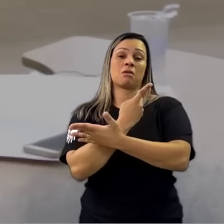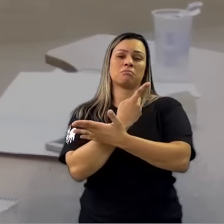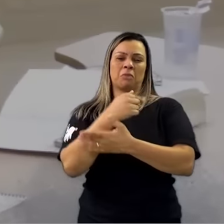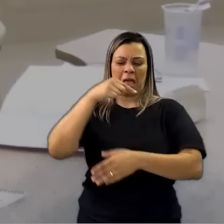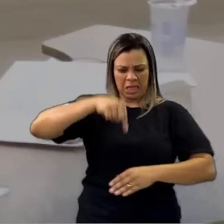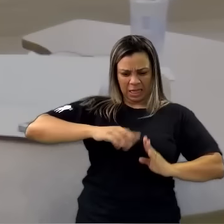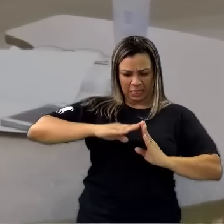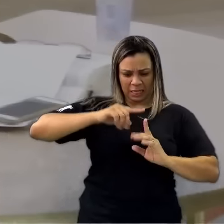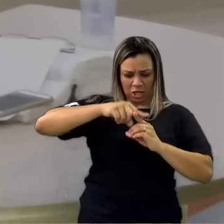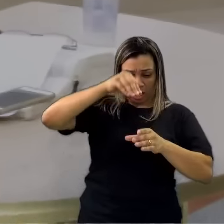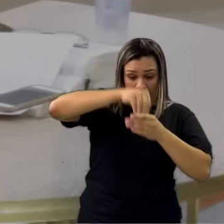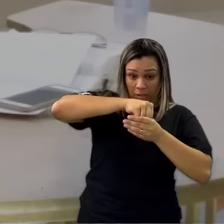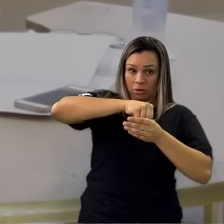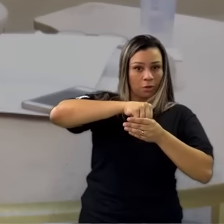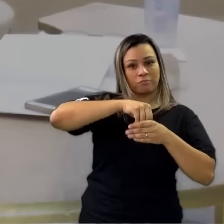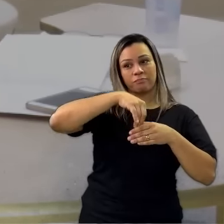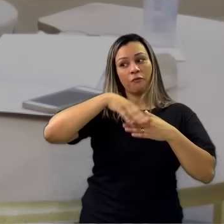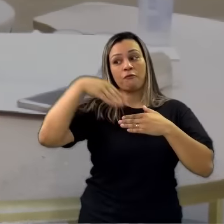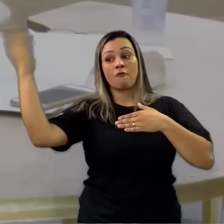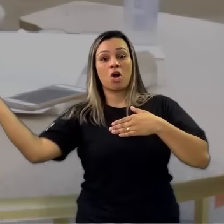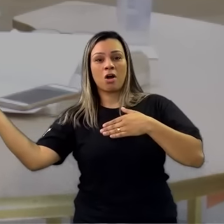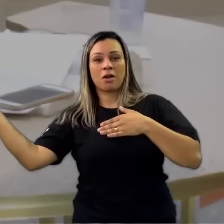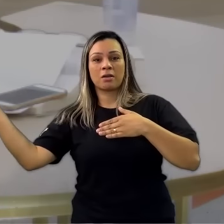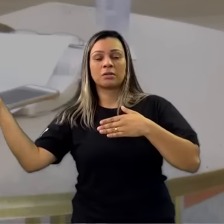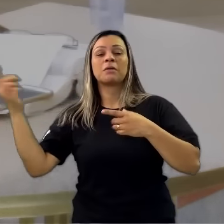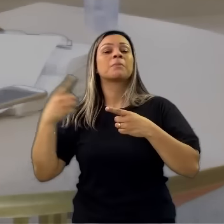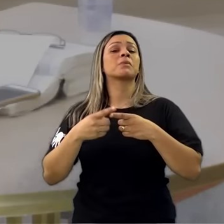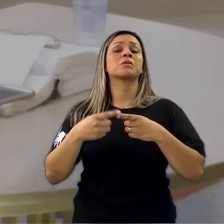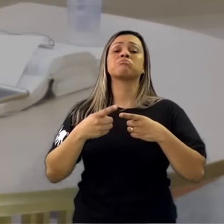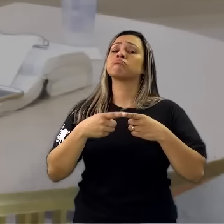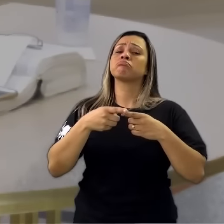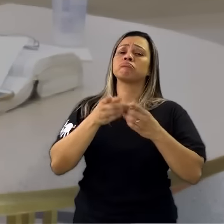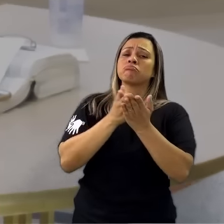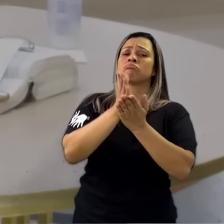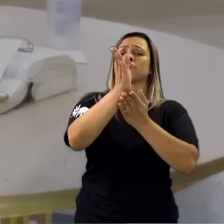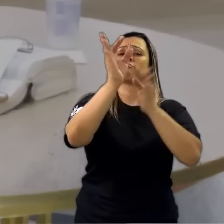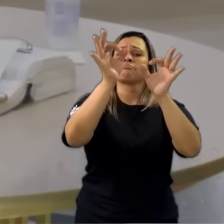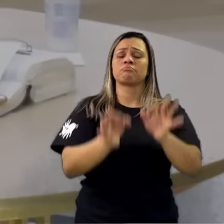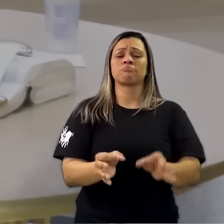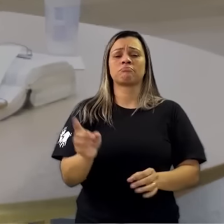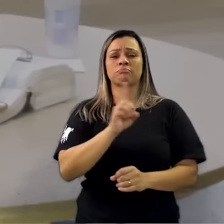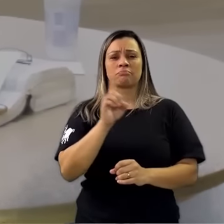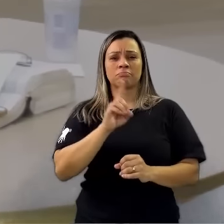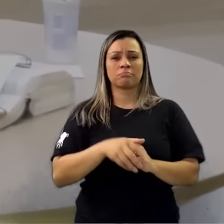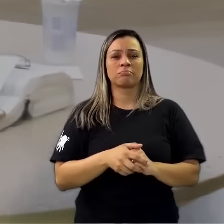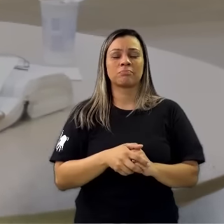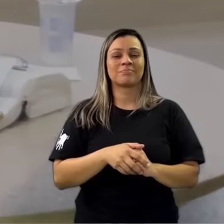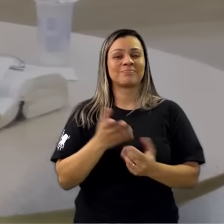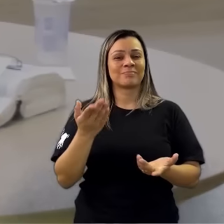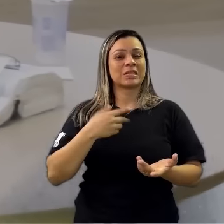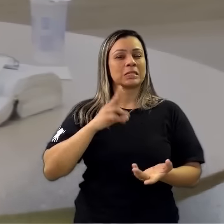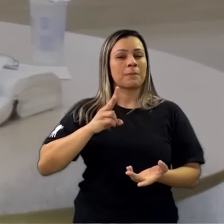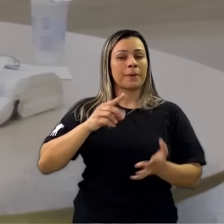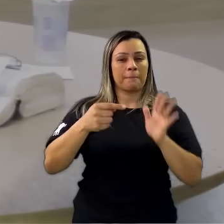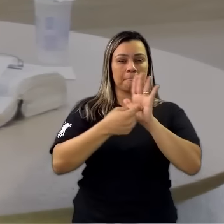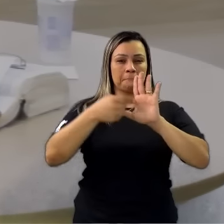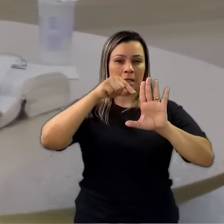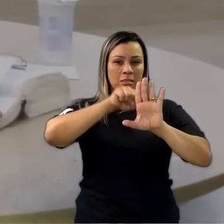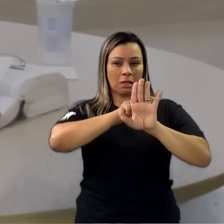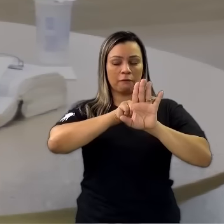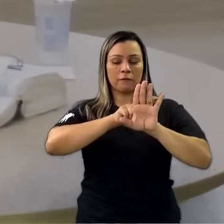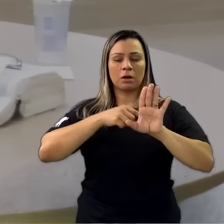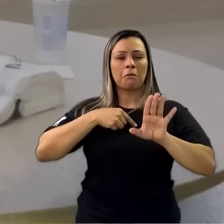Paulo pregando a palavra alguém cutuco o Evan avental de Paulo irmão Paulo lembra do moço sentado na janela quem sabe Ele olhou